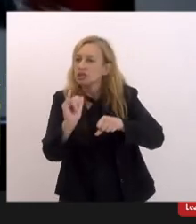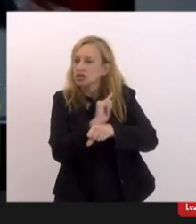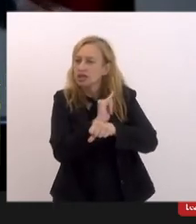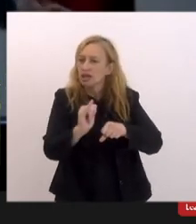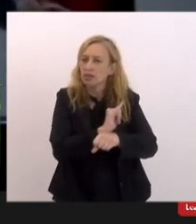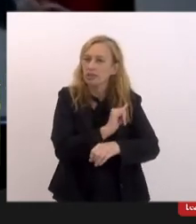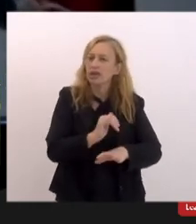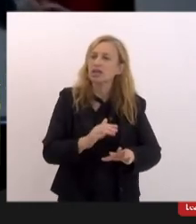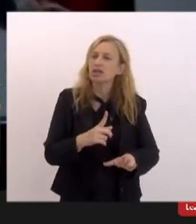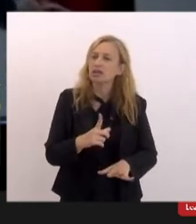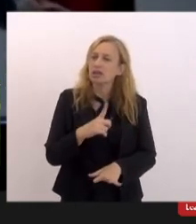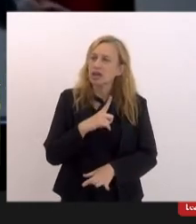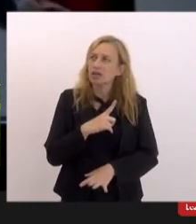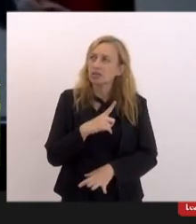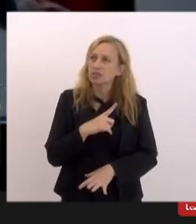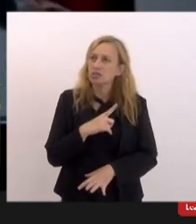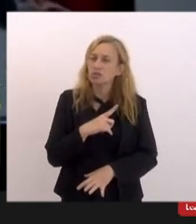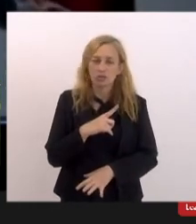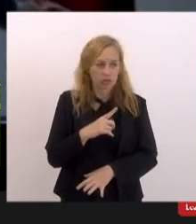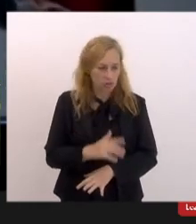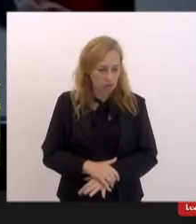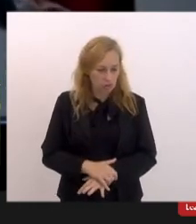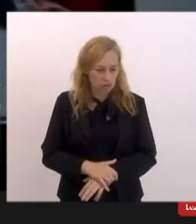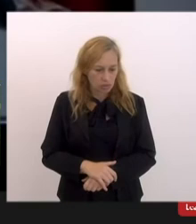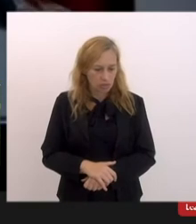gente tenha